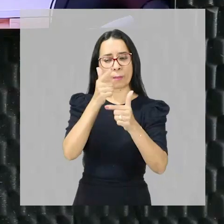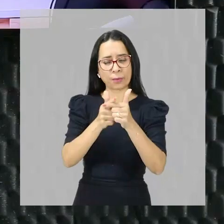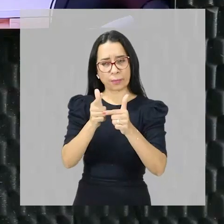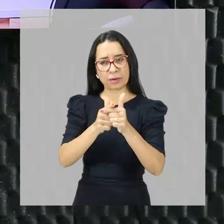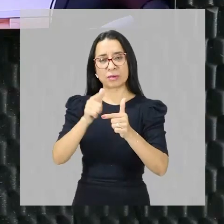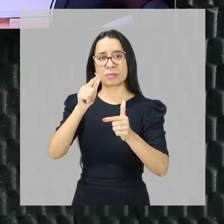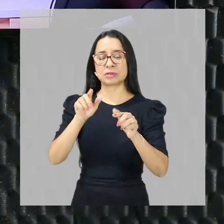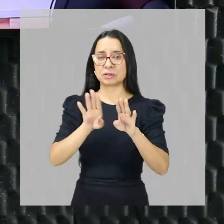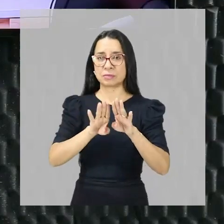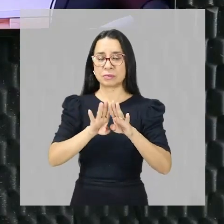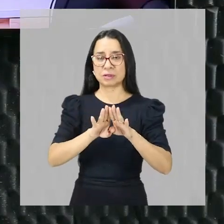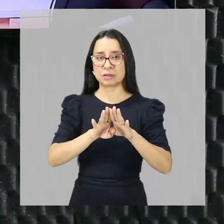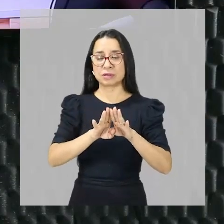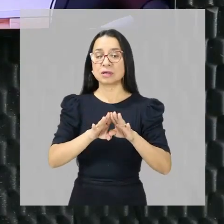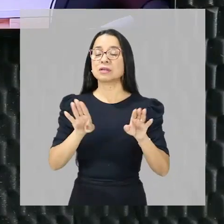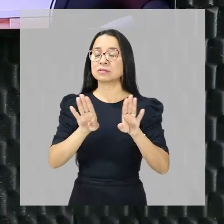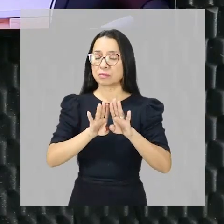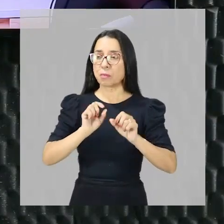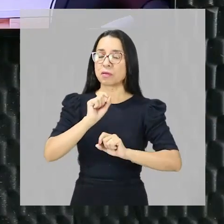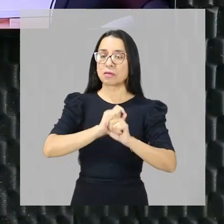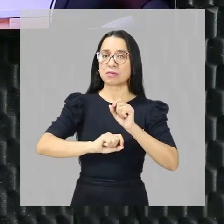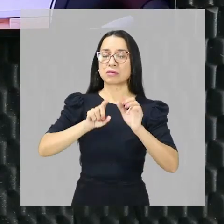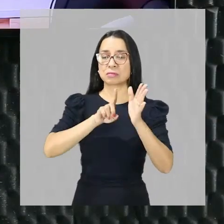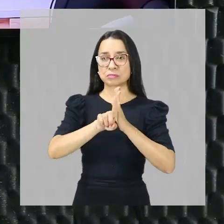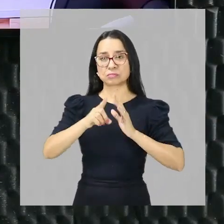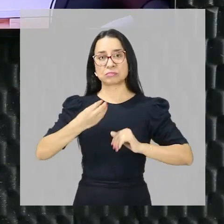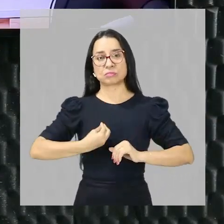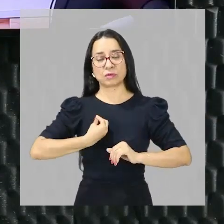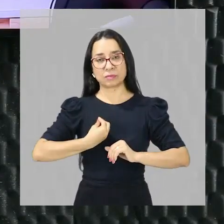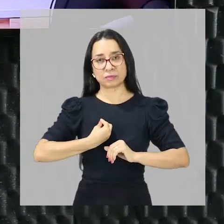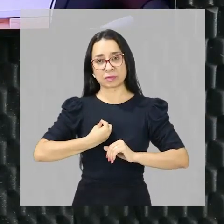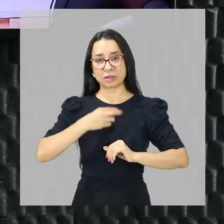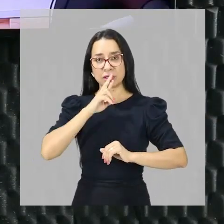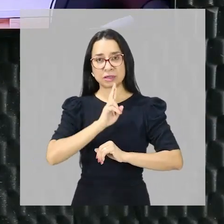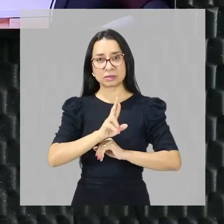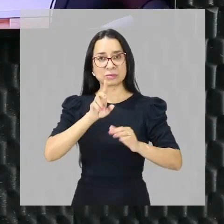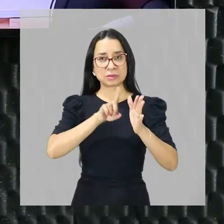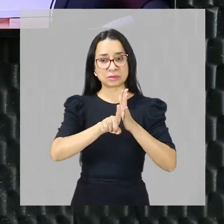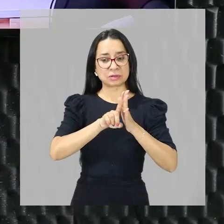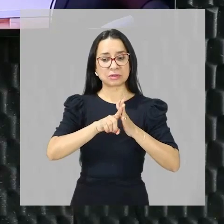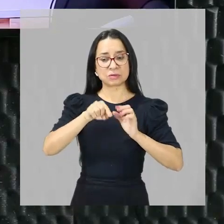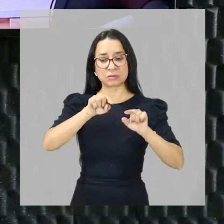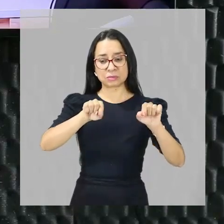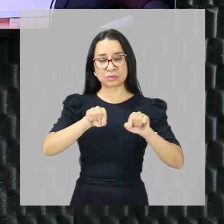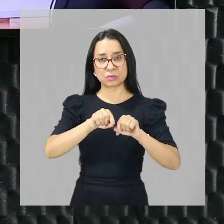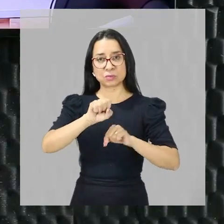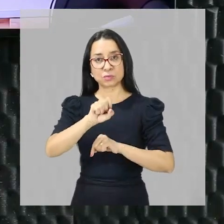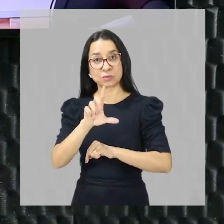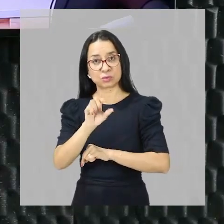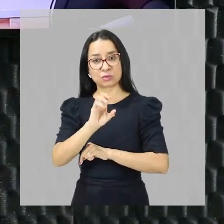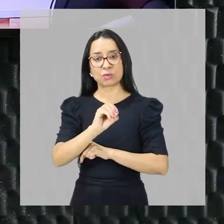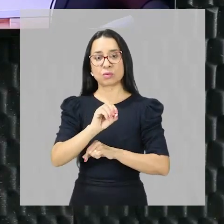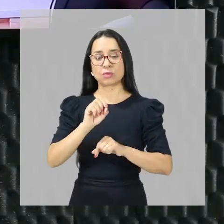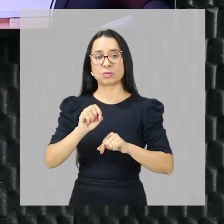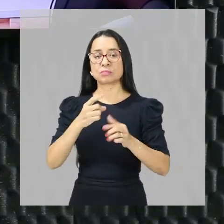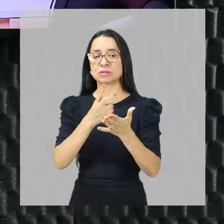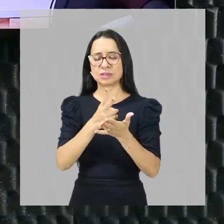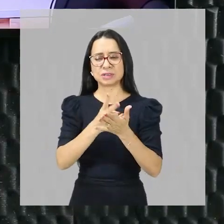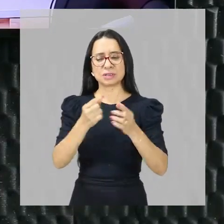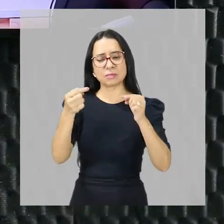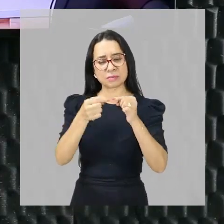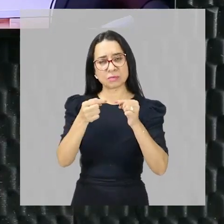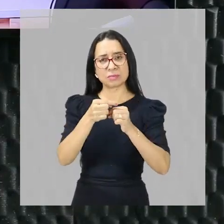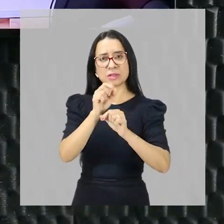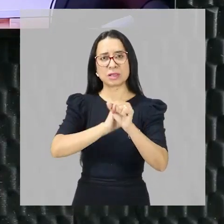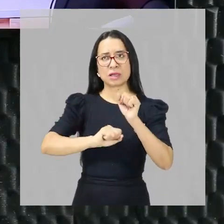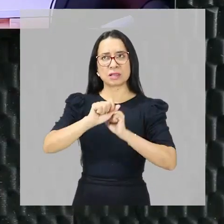Então, tu vai perceber aqui que a gente vai responder algumas questões sobre solos e elas sempre vão estar atreladas a outras questões